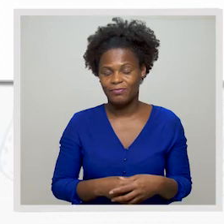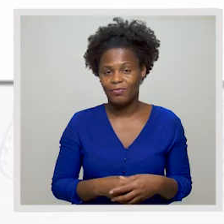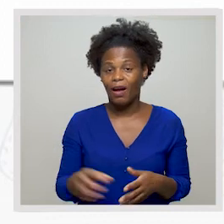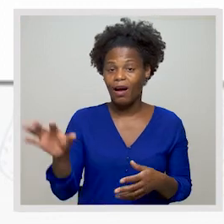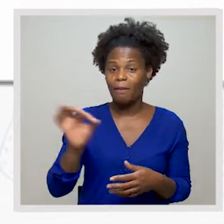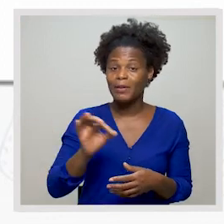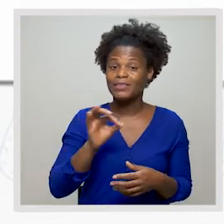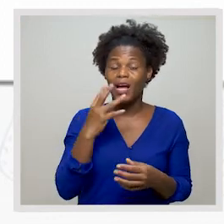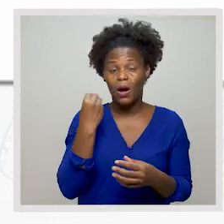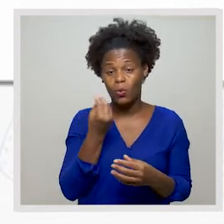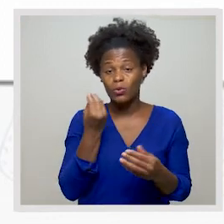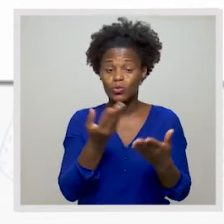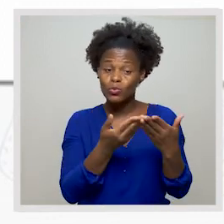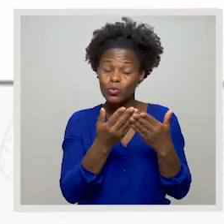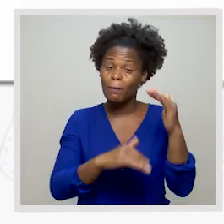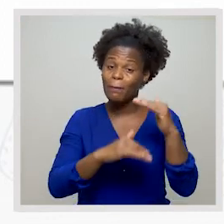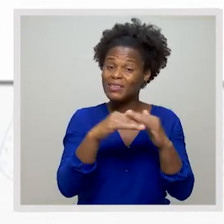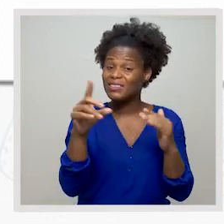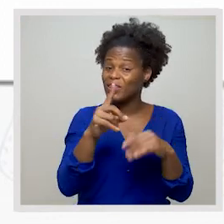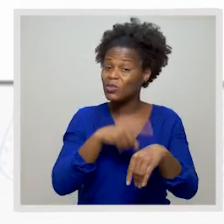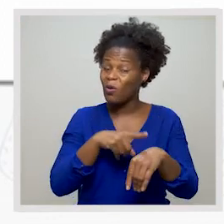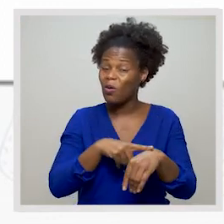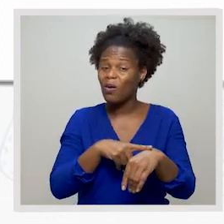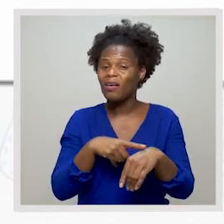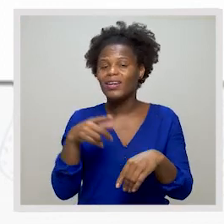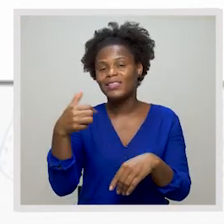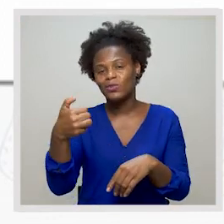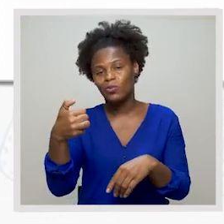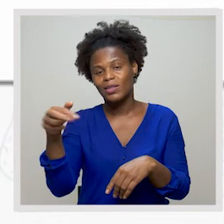A percentagem de alunos que estudam no máximo 6 horas é